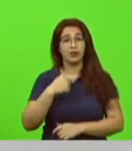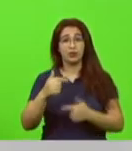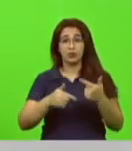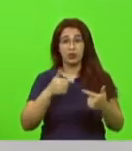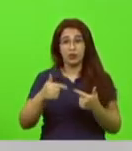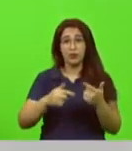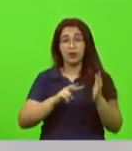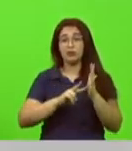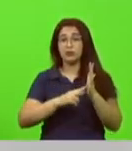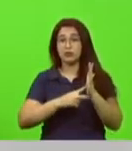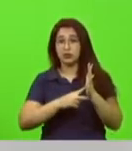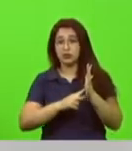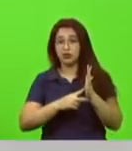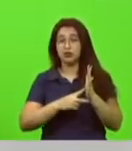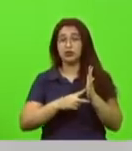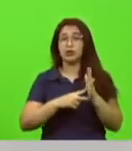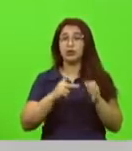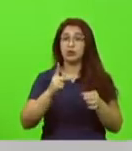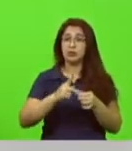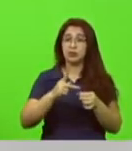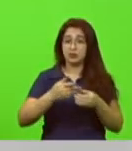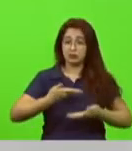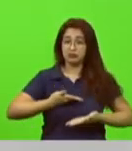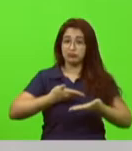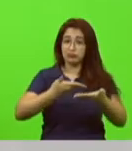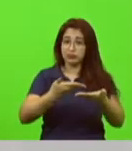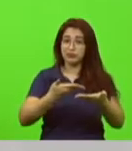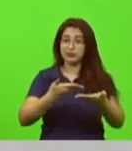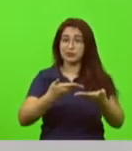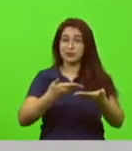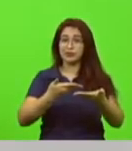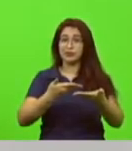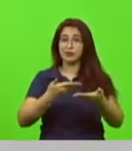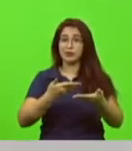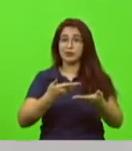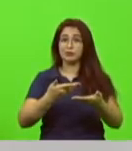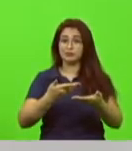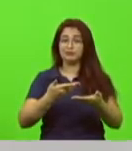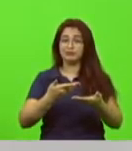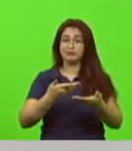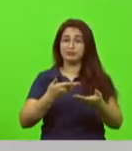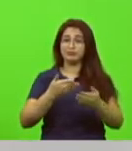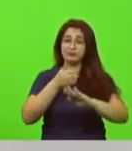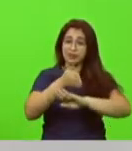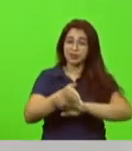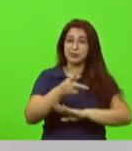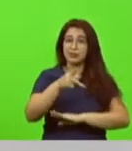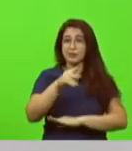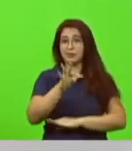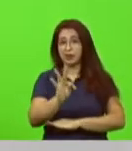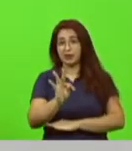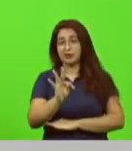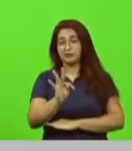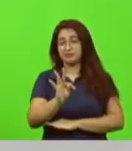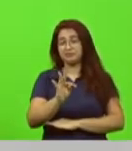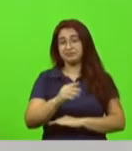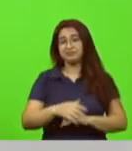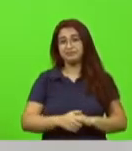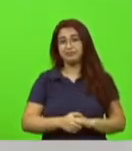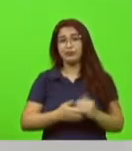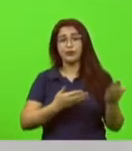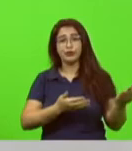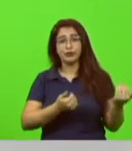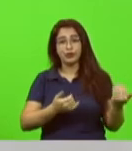sindicalizado, etc., me convidou para ser filiado e está apoiando a candidatura do amigo. Jovem,